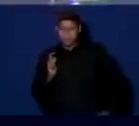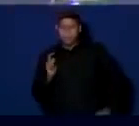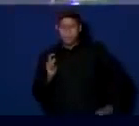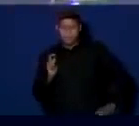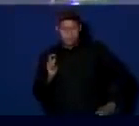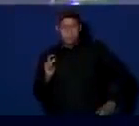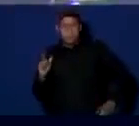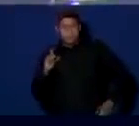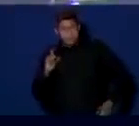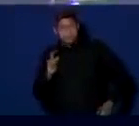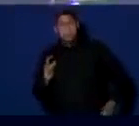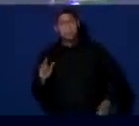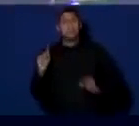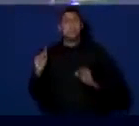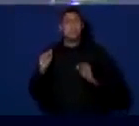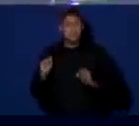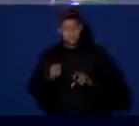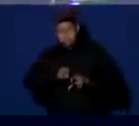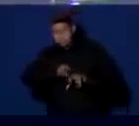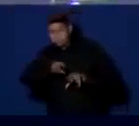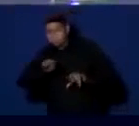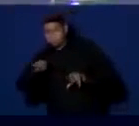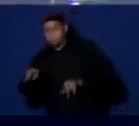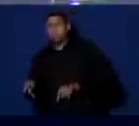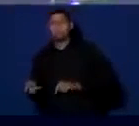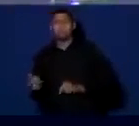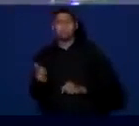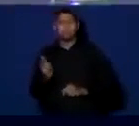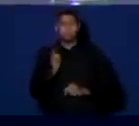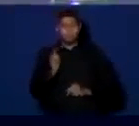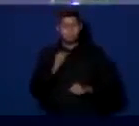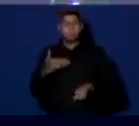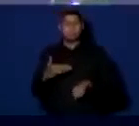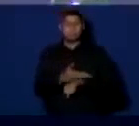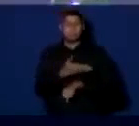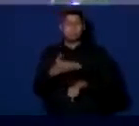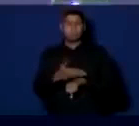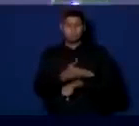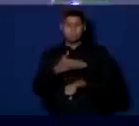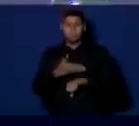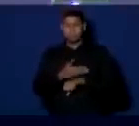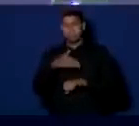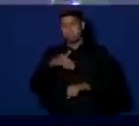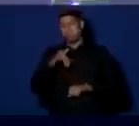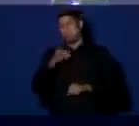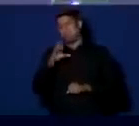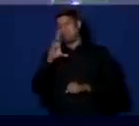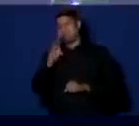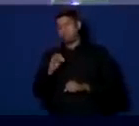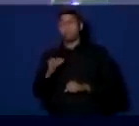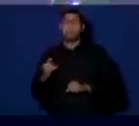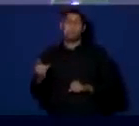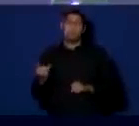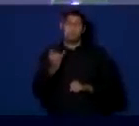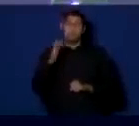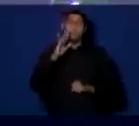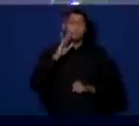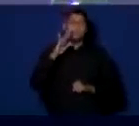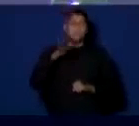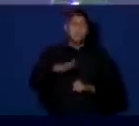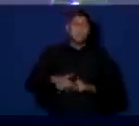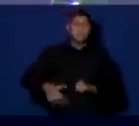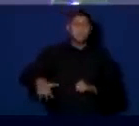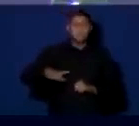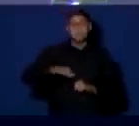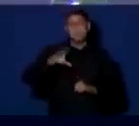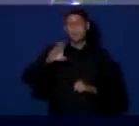apesar de ter um verniz macro, sempre teve uma participação micro muito importante, né, Luiz? Principalmente no mercado